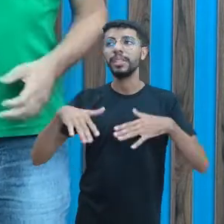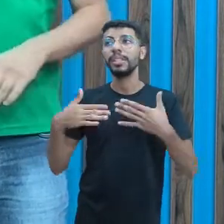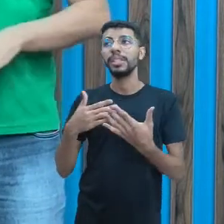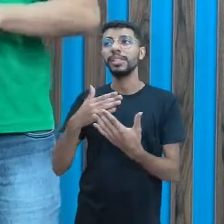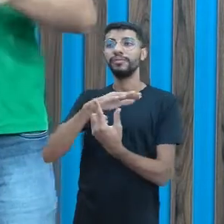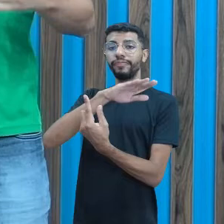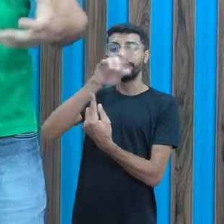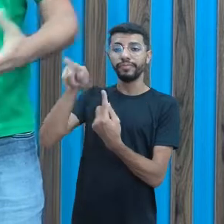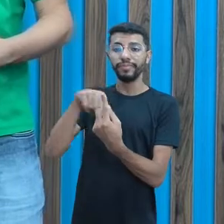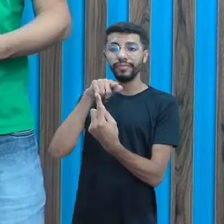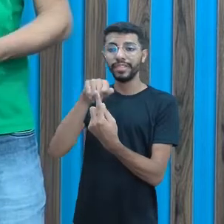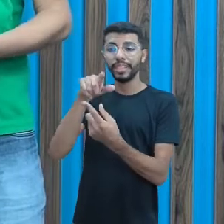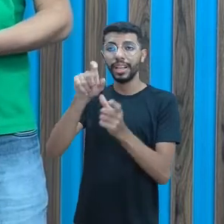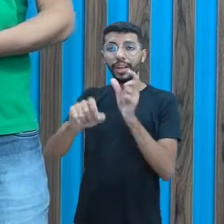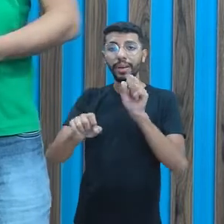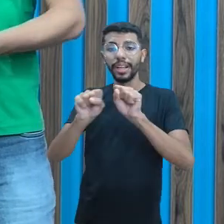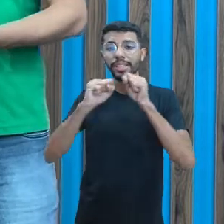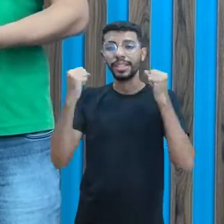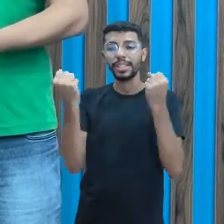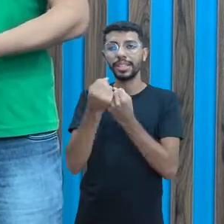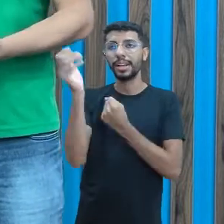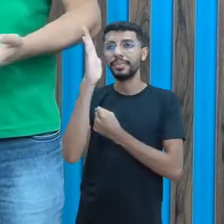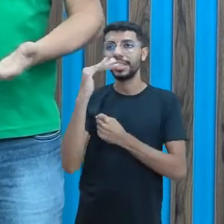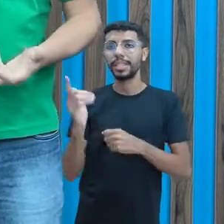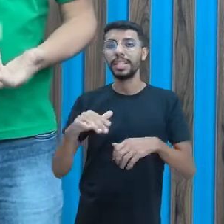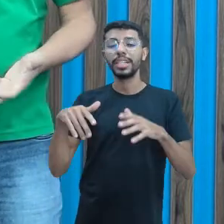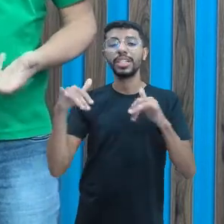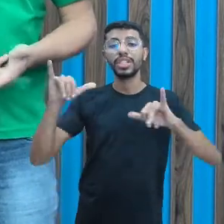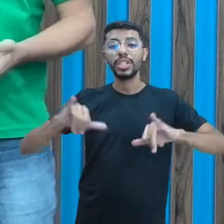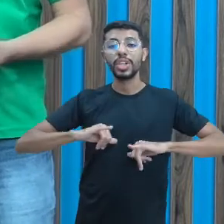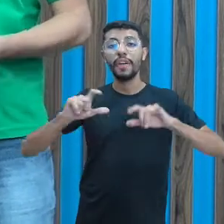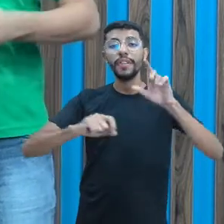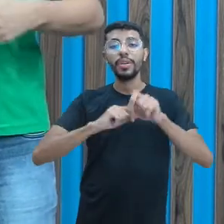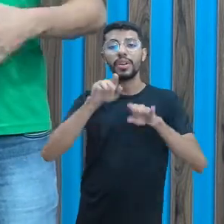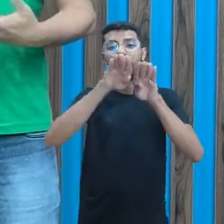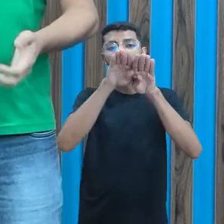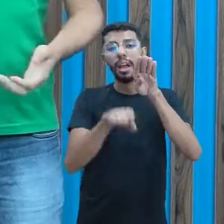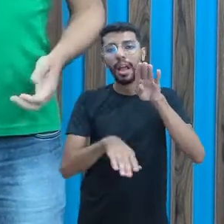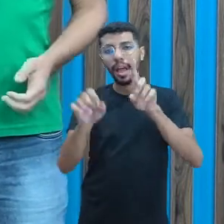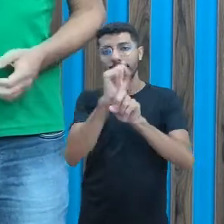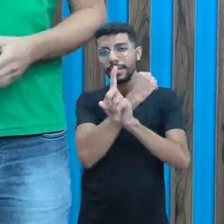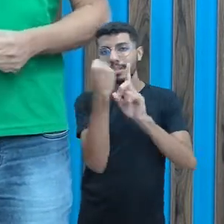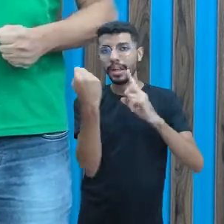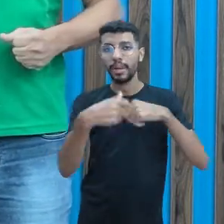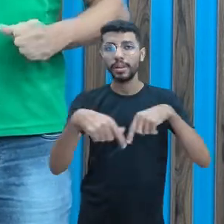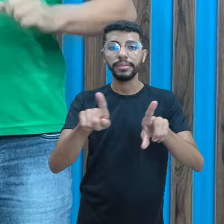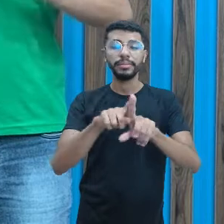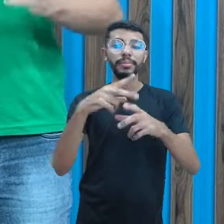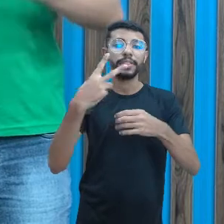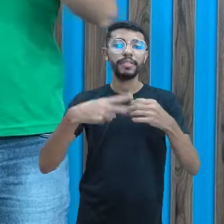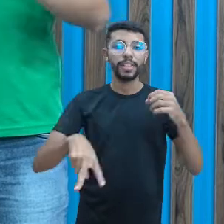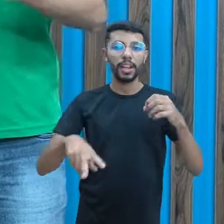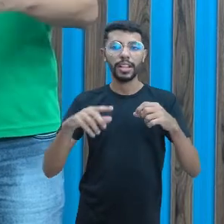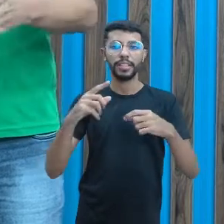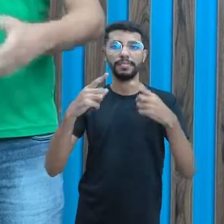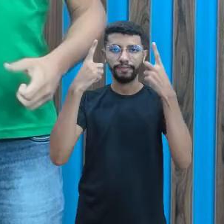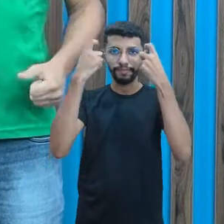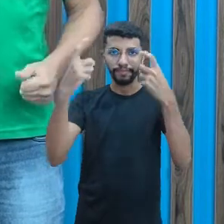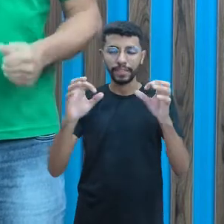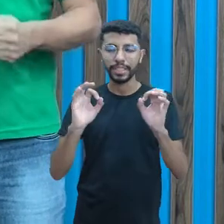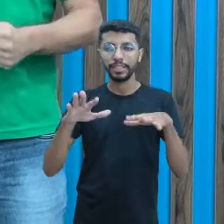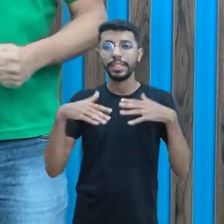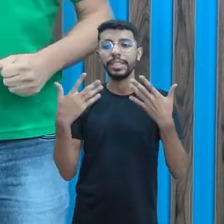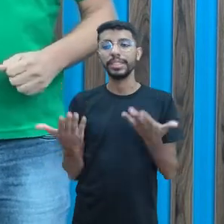né, nessa sociedade brasileira que sofre muito com a desigualdade social, com a violência e tantos outros problemas. Então é por isso que é tão importante a gente